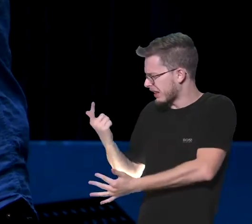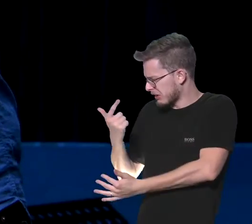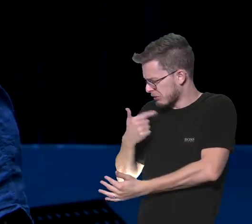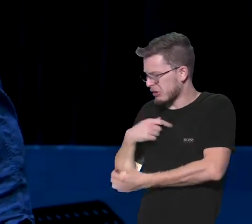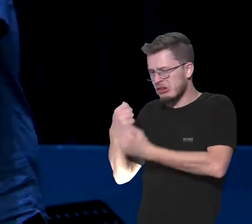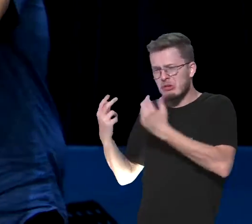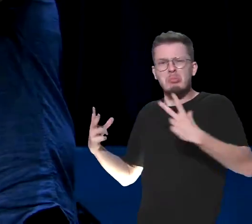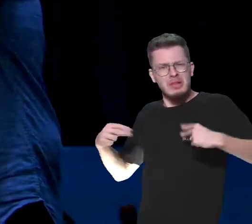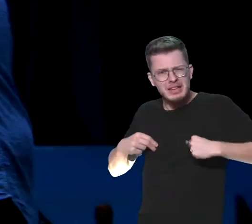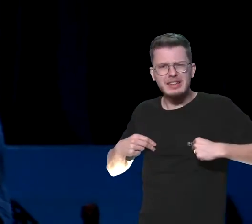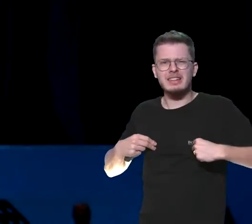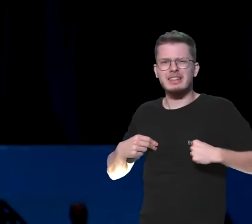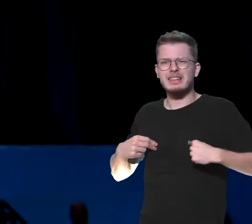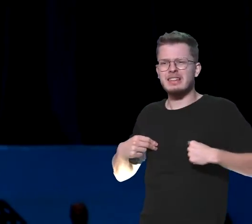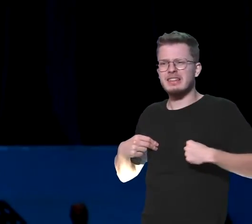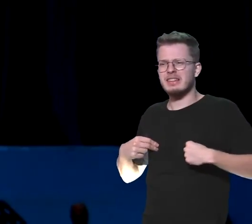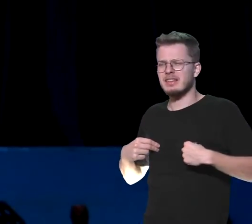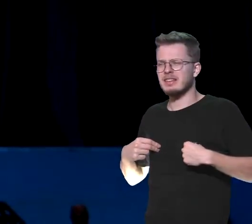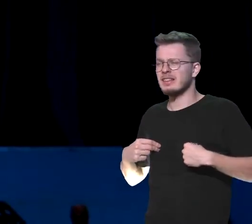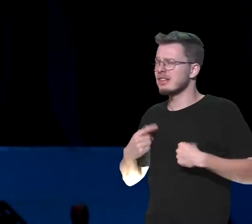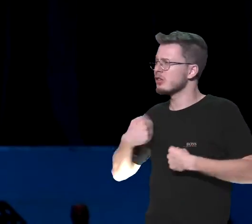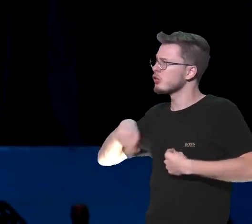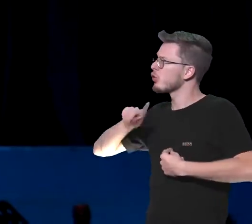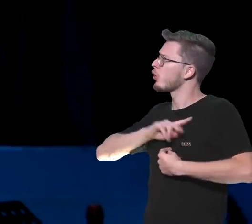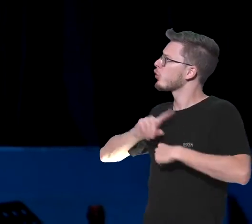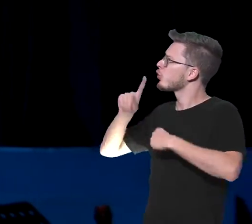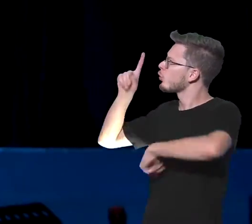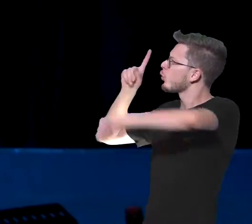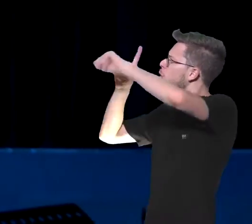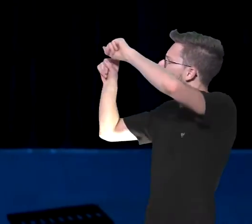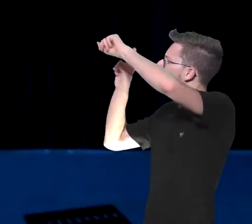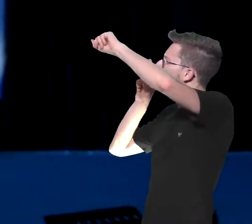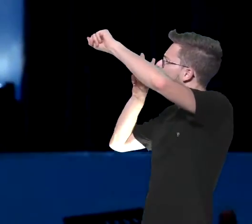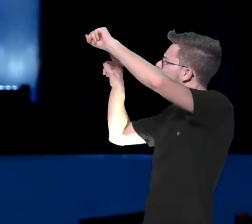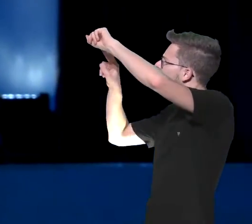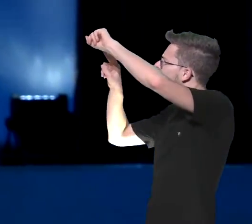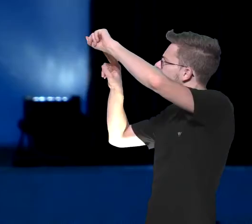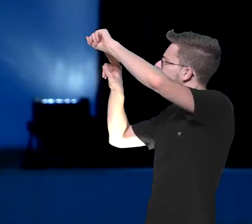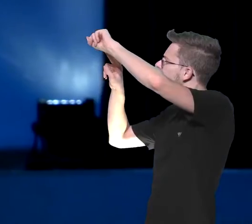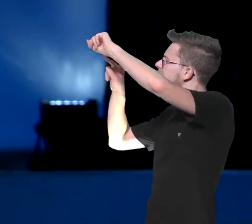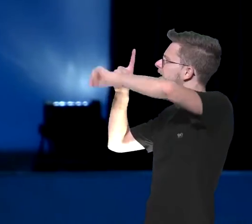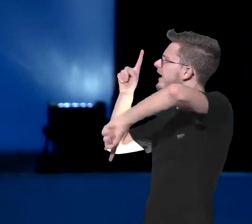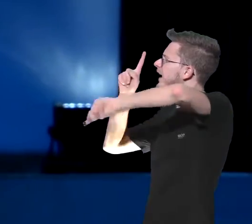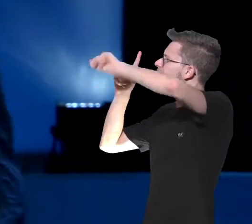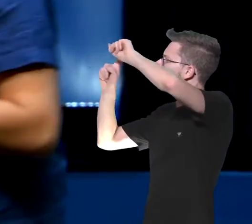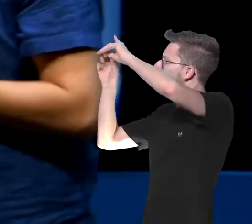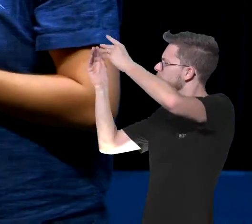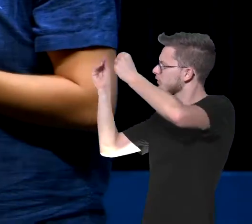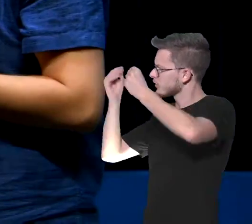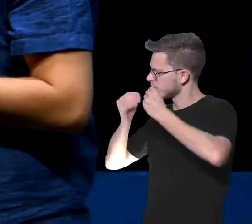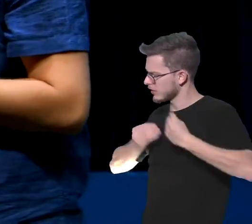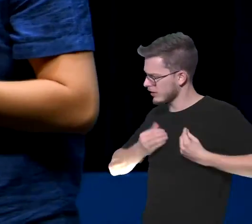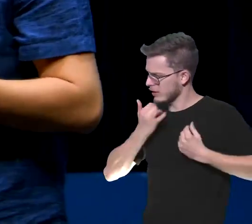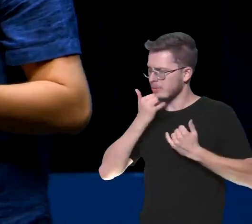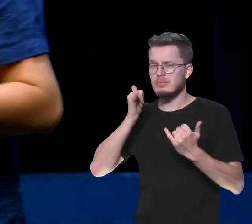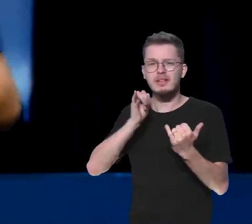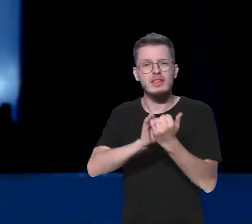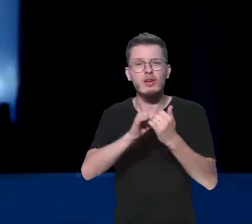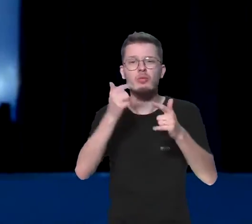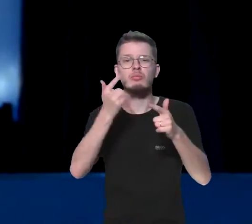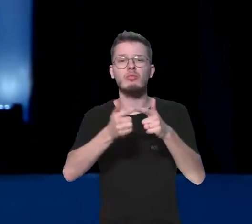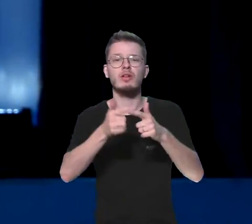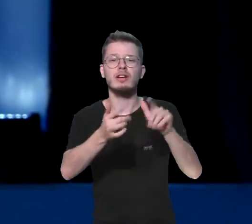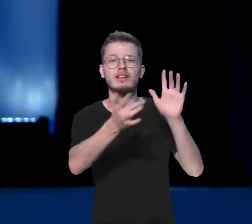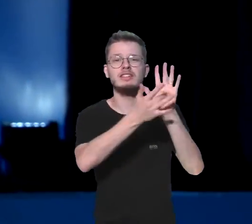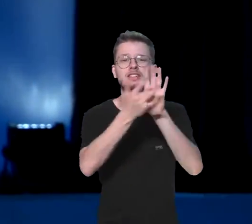vir sobre nós. A gente olha para a cruz e a cruz nos possibilita o perdão. Porque Jesus nos perdoou.